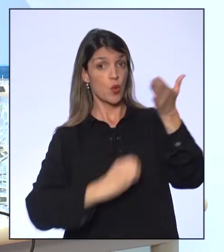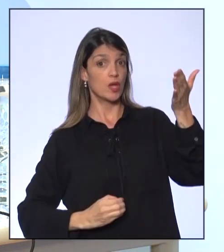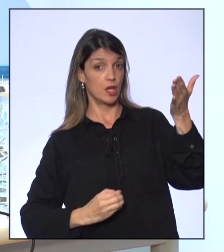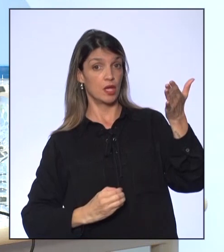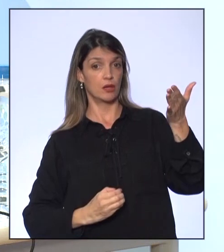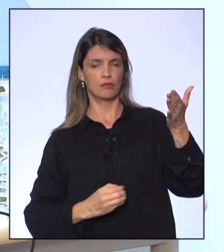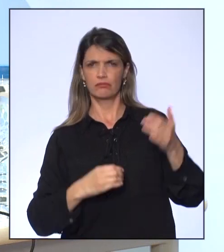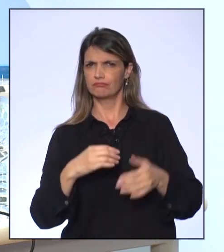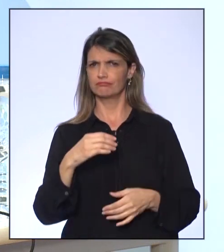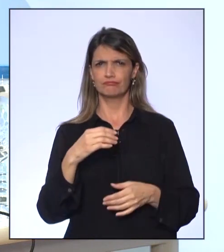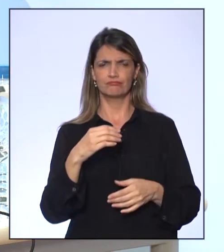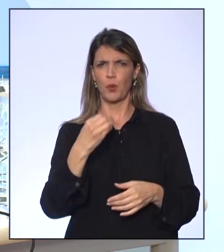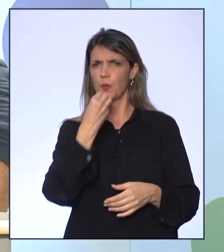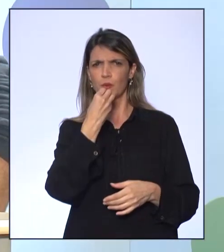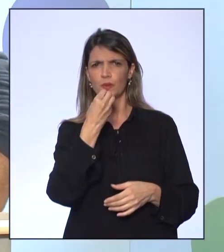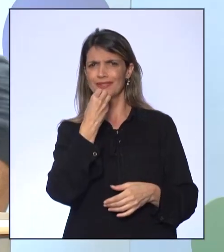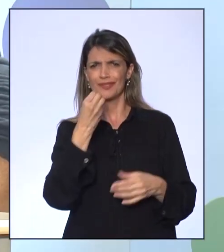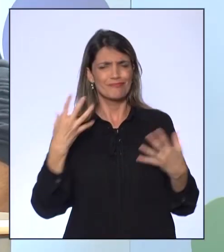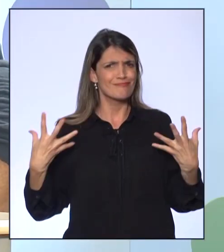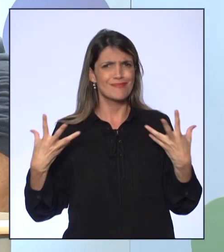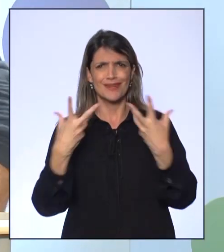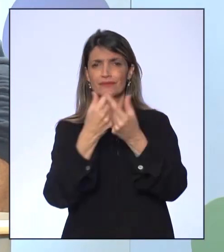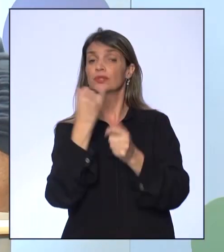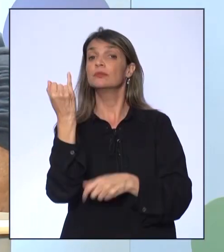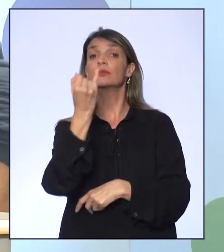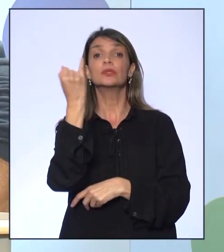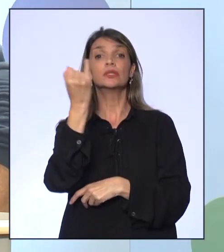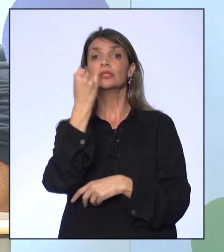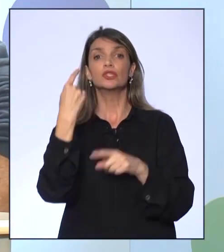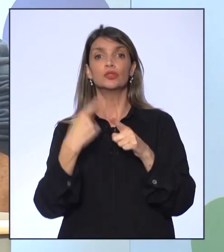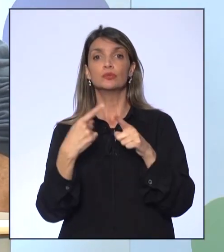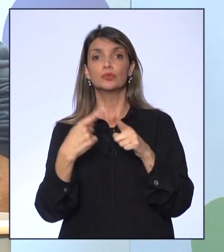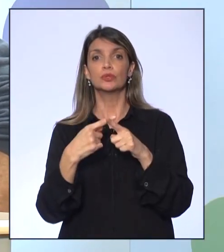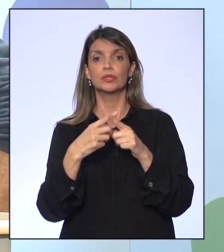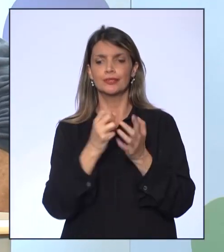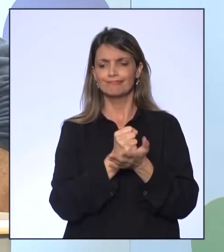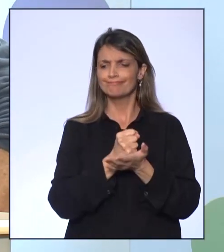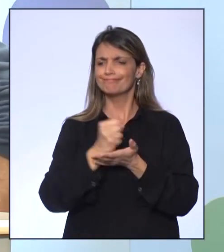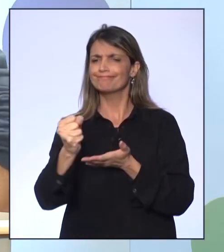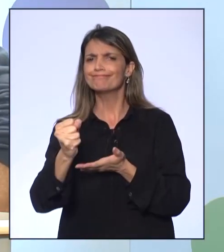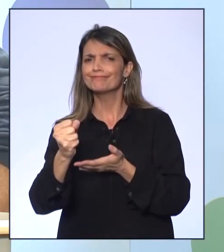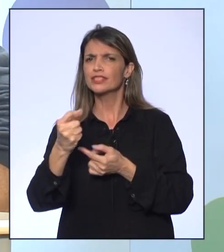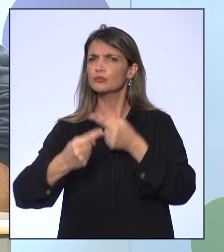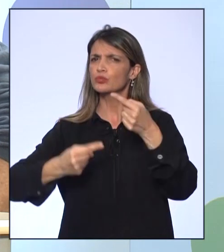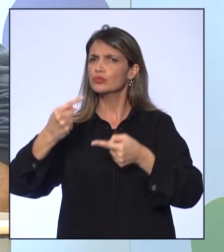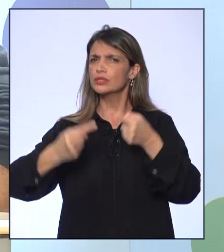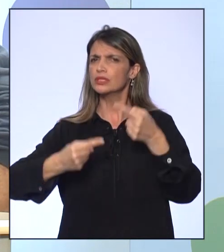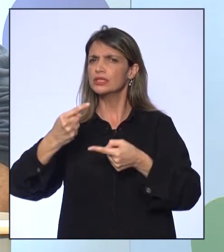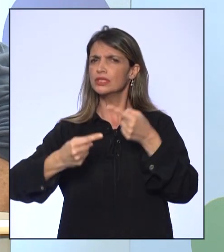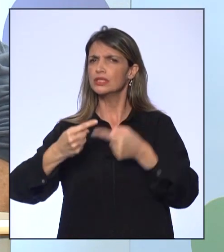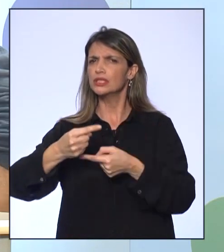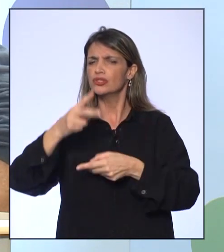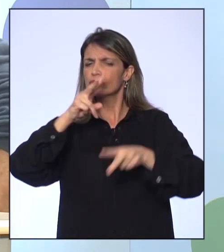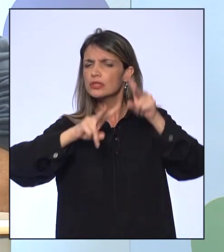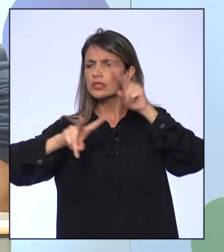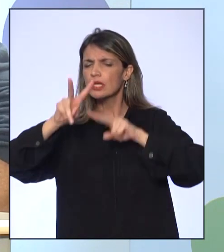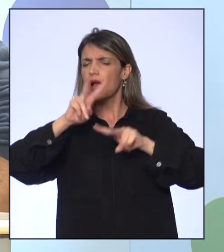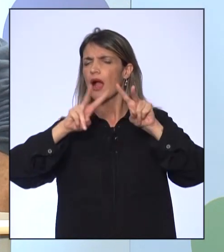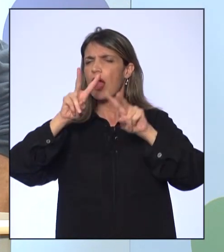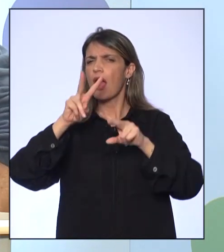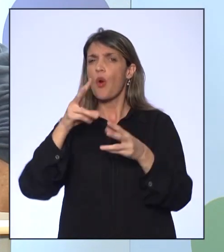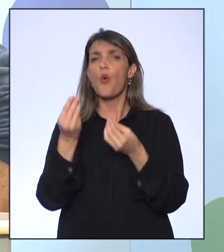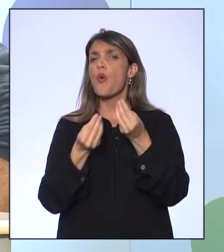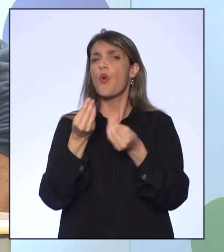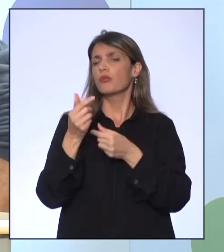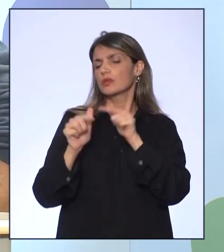oportunidade única, né? Perfeitamente. É importante porque engaja vocês na política, vocês vão ter uma noção de como se trabalha, é